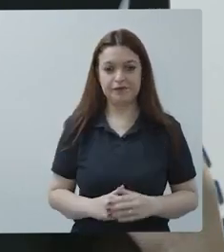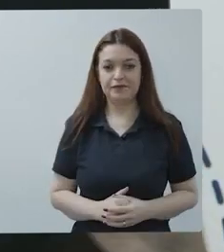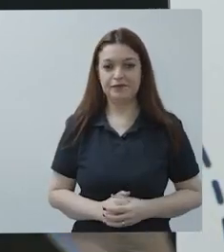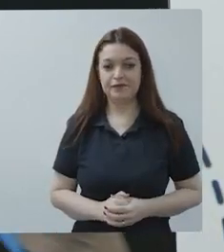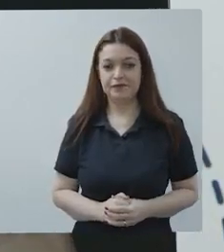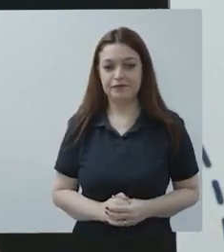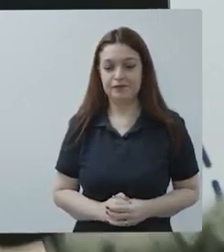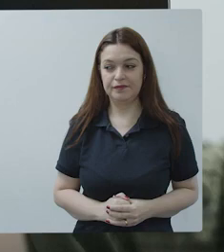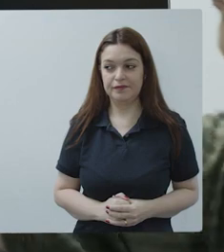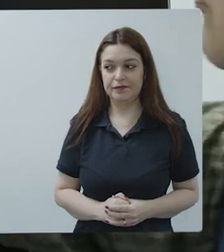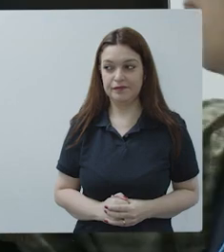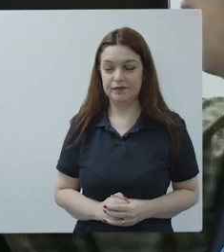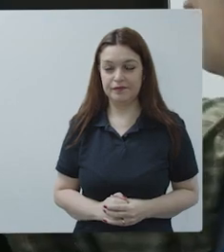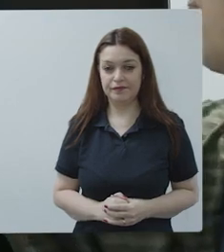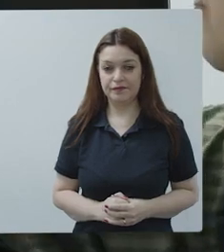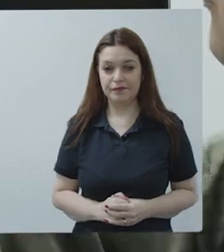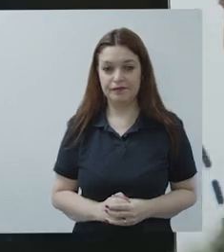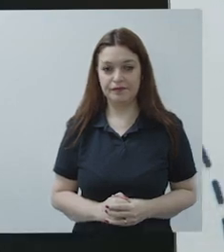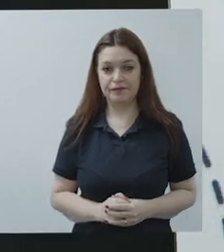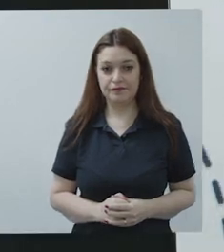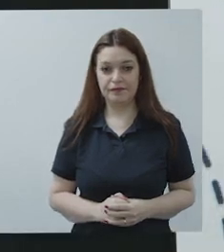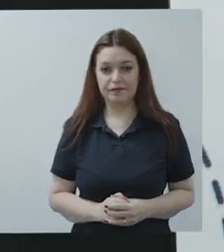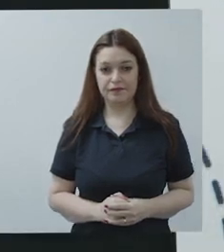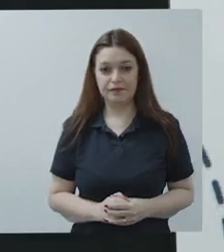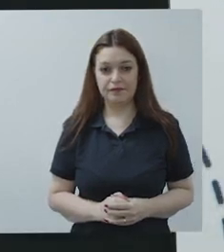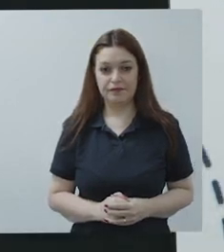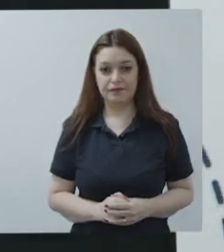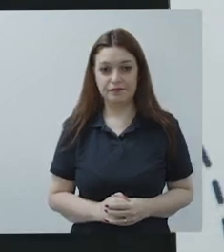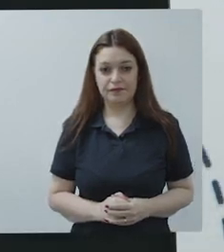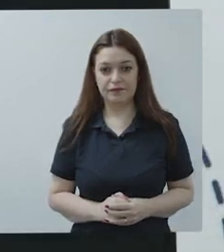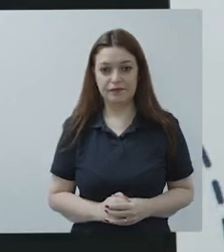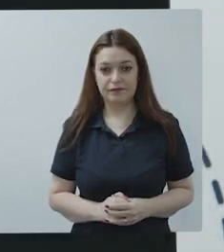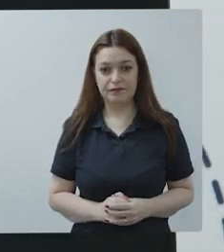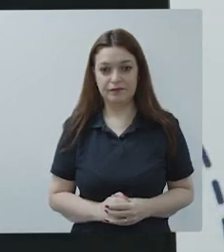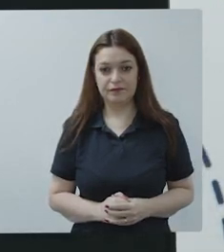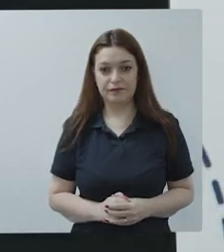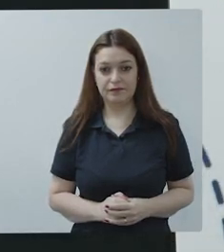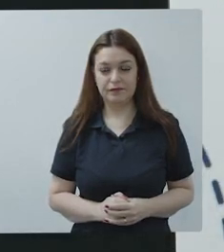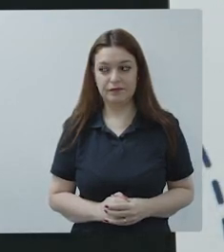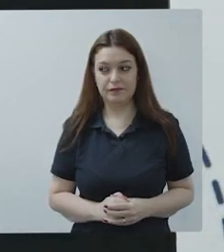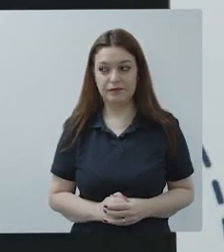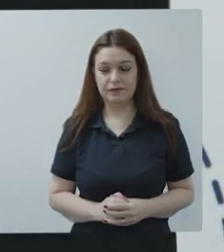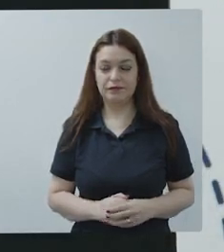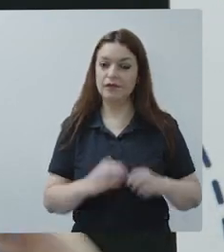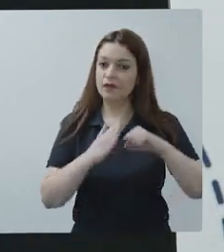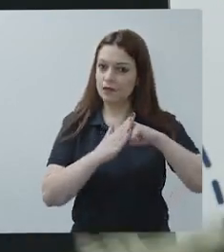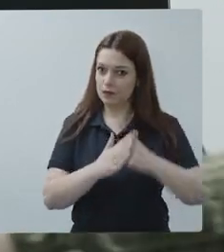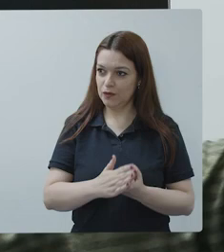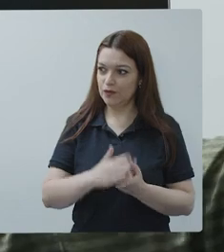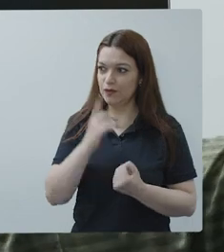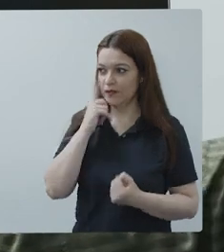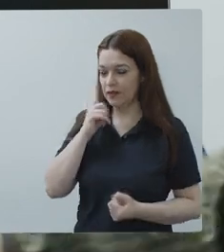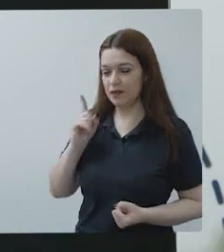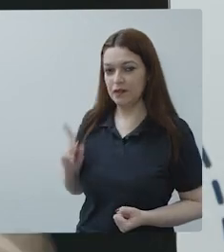Não vou deixar. deixa eu ver você.